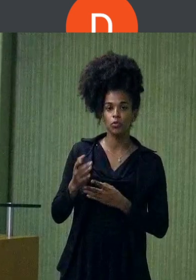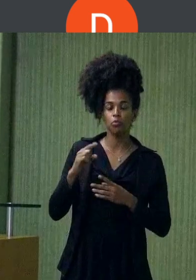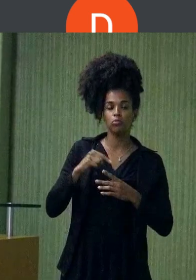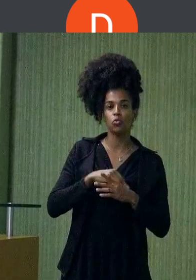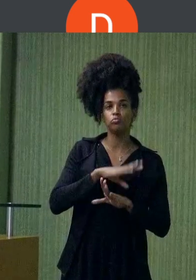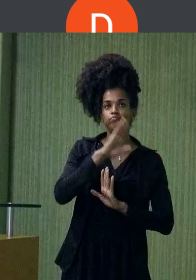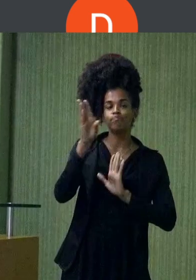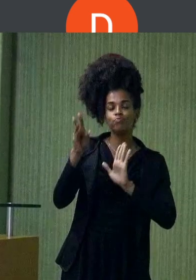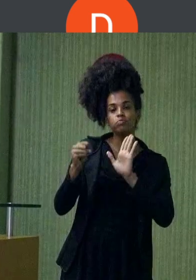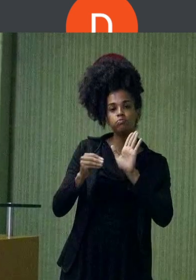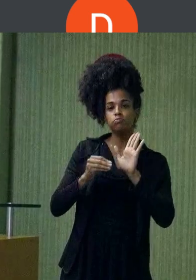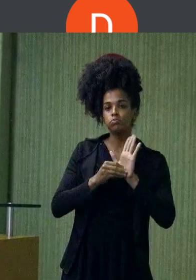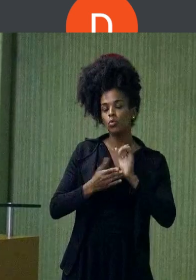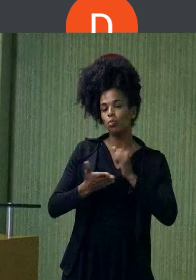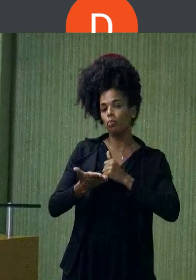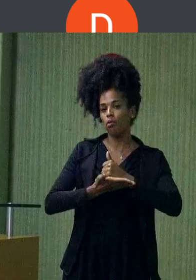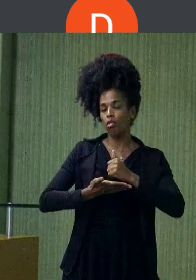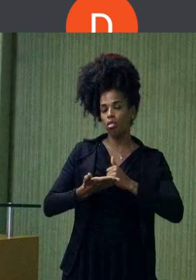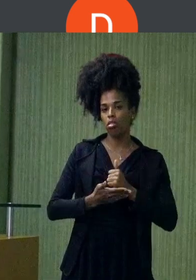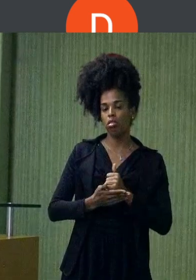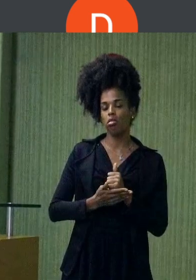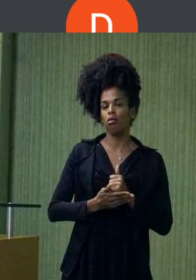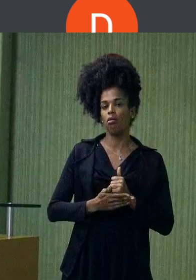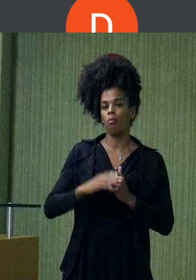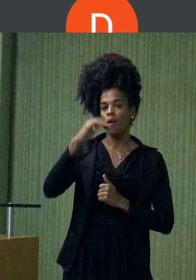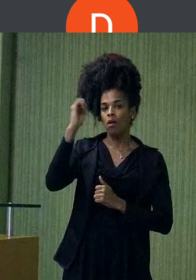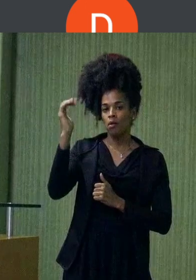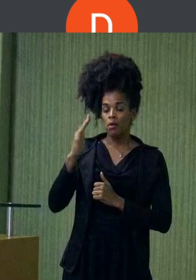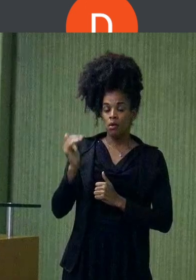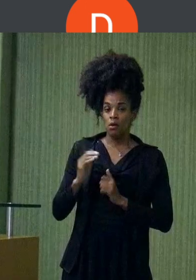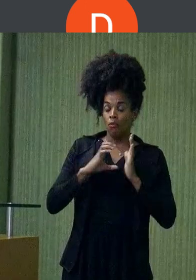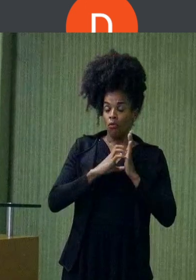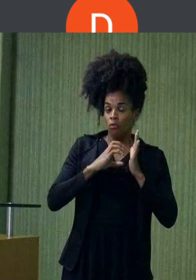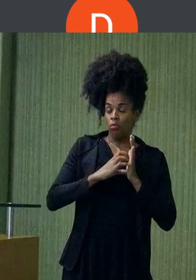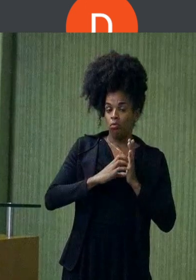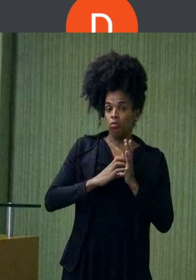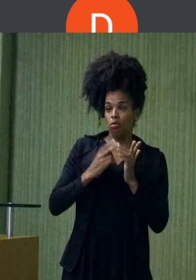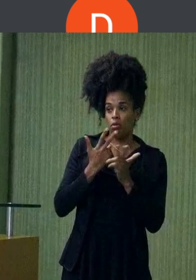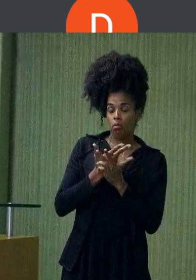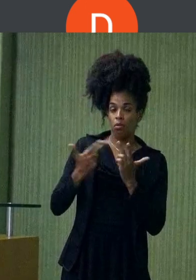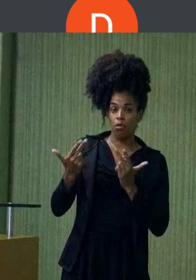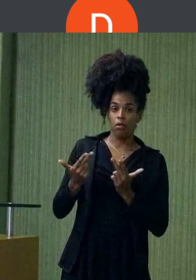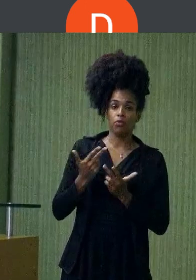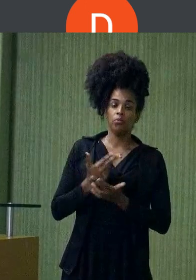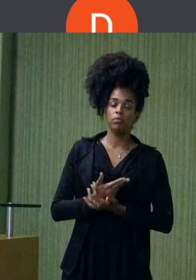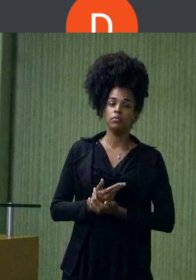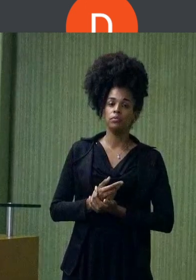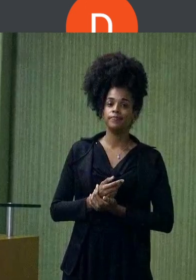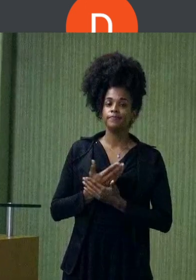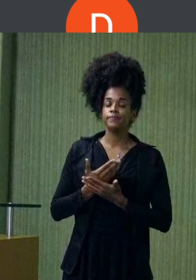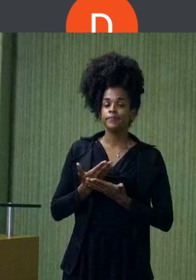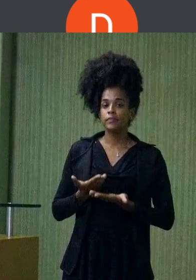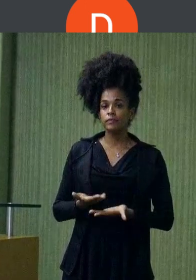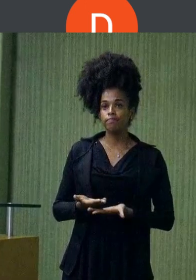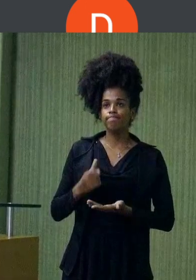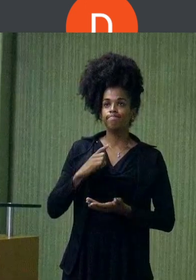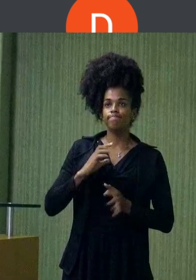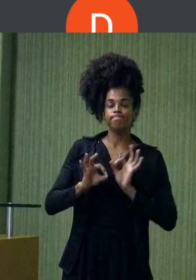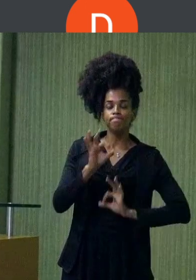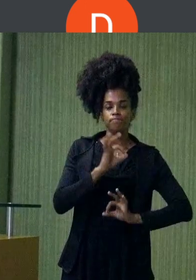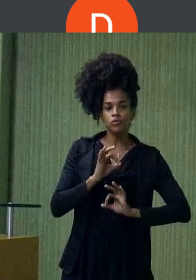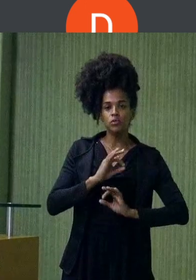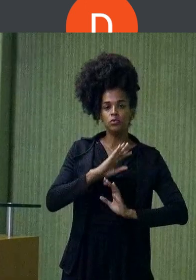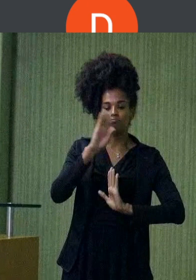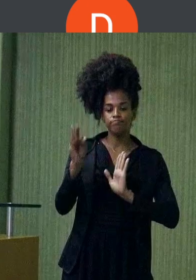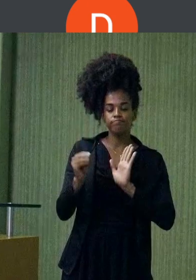componente da base Nacional curricular comum a CC né e e o Inep estará organizando eh